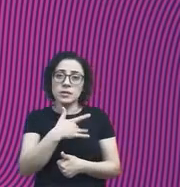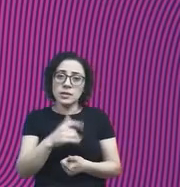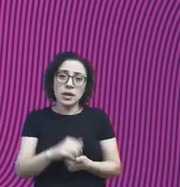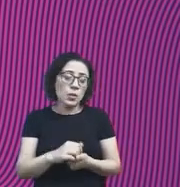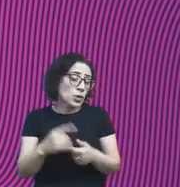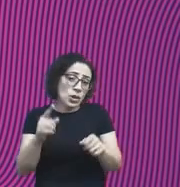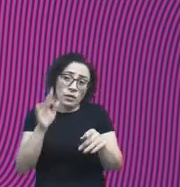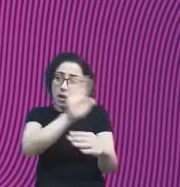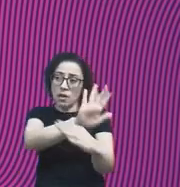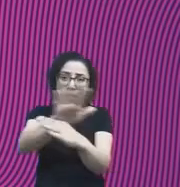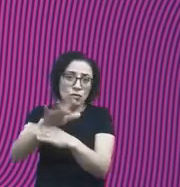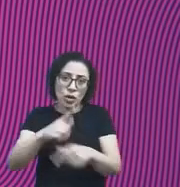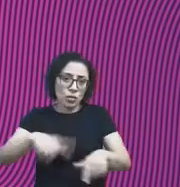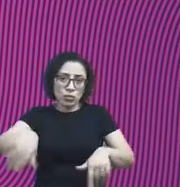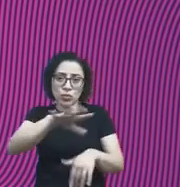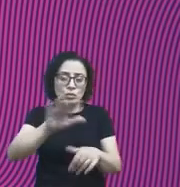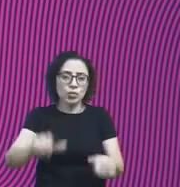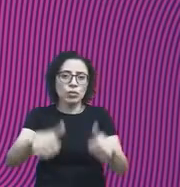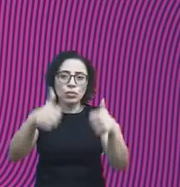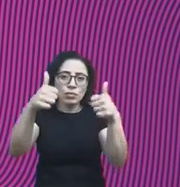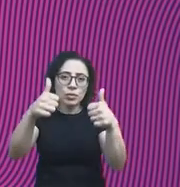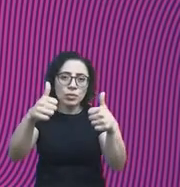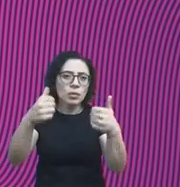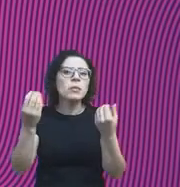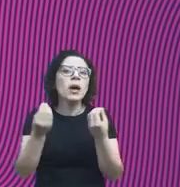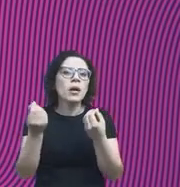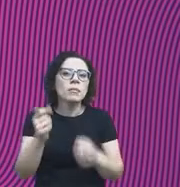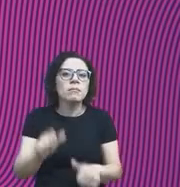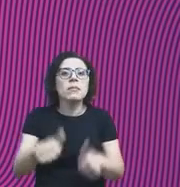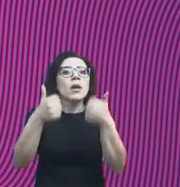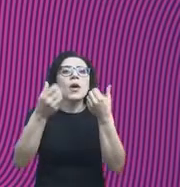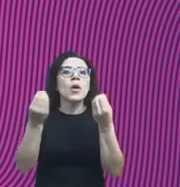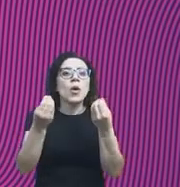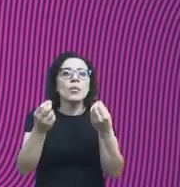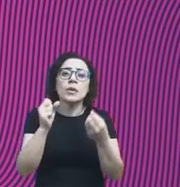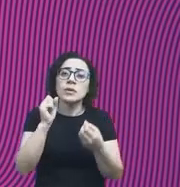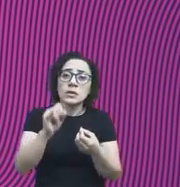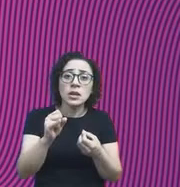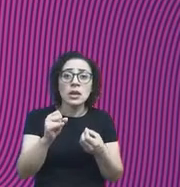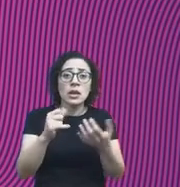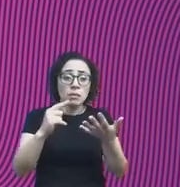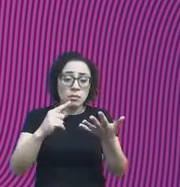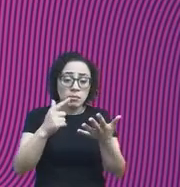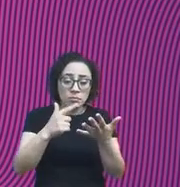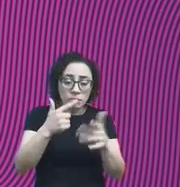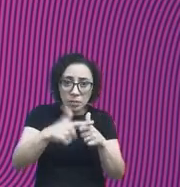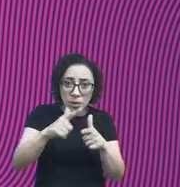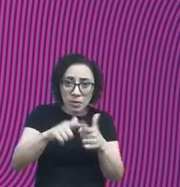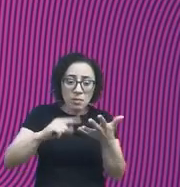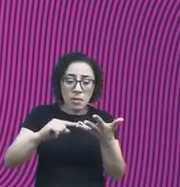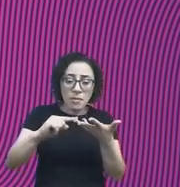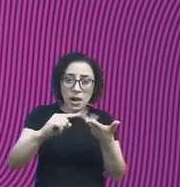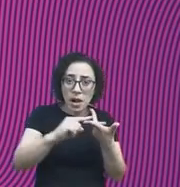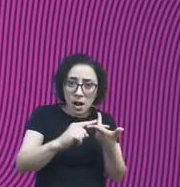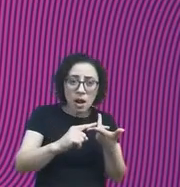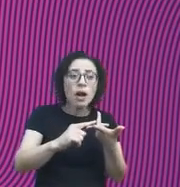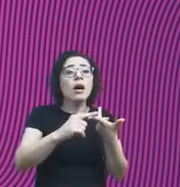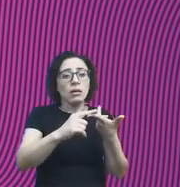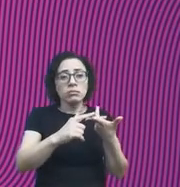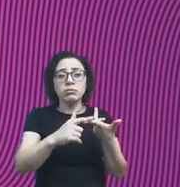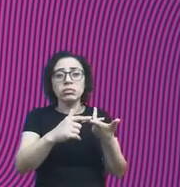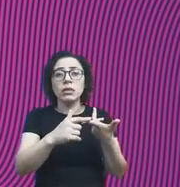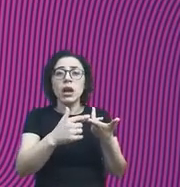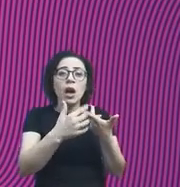se a gente conseguir enfrentar os problemas que a gente conhece e alguns que a gente não conhece ainda, porque não